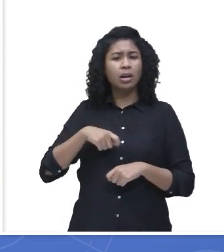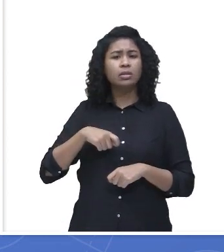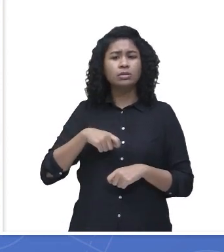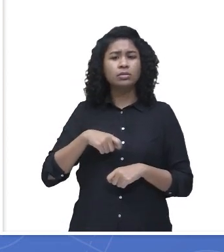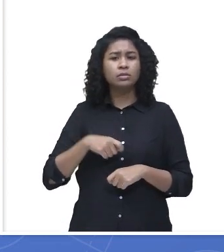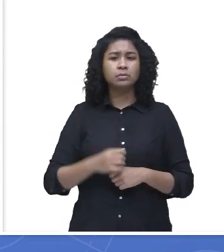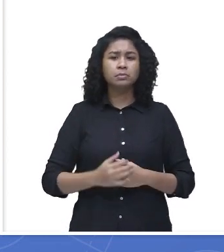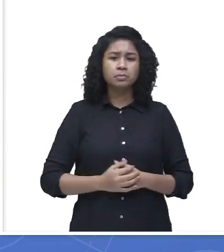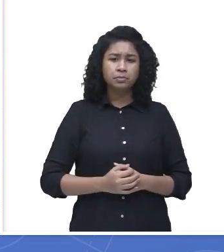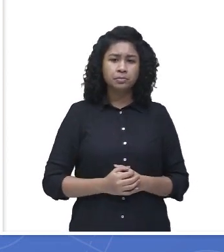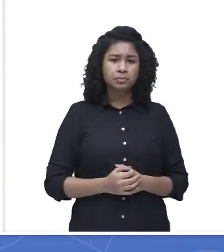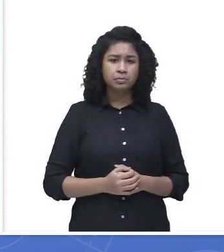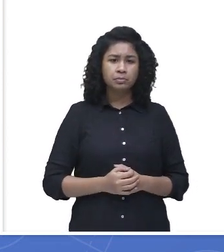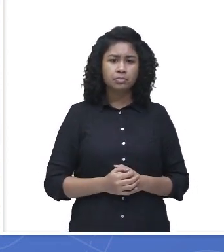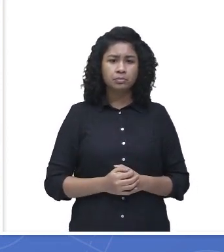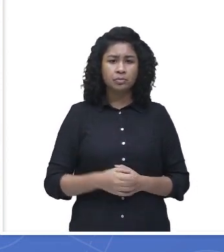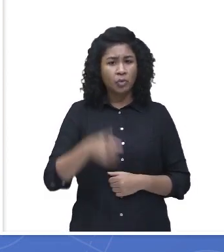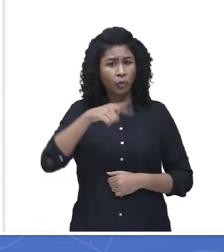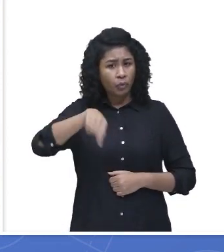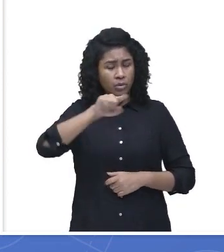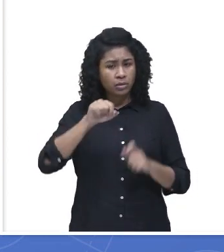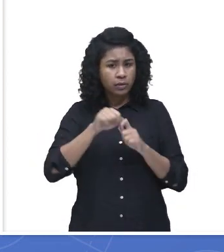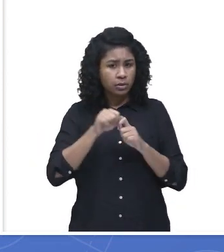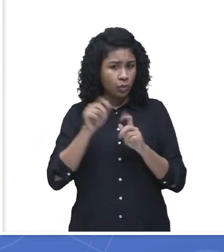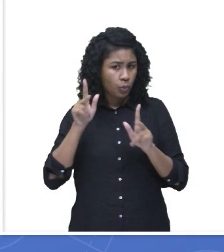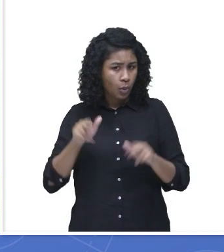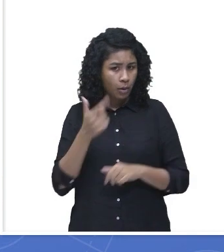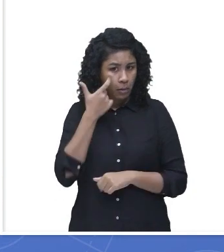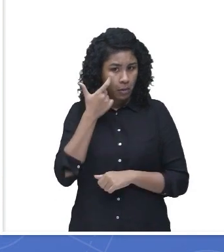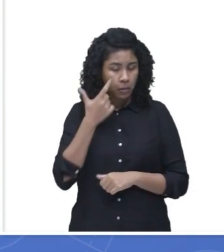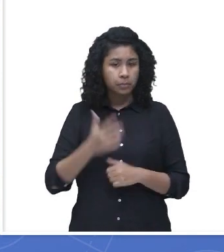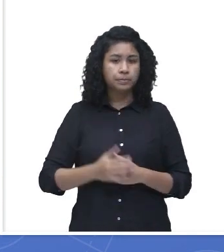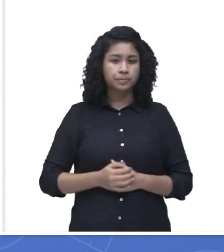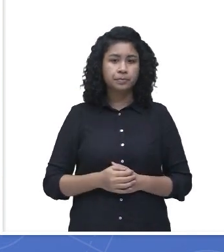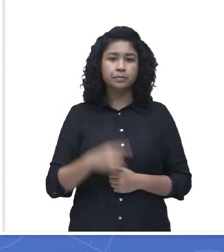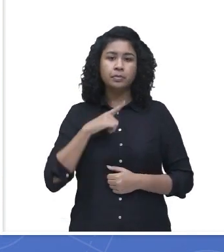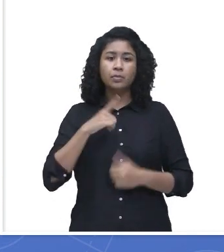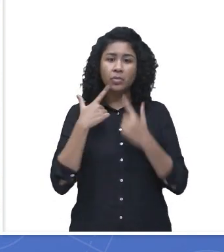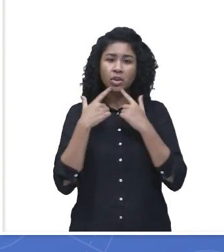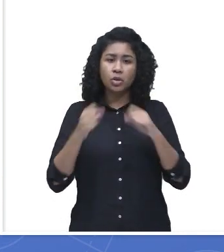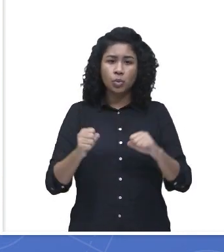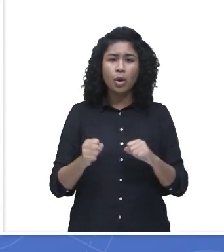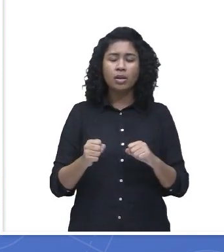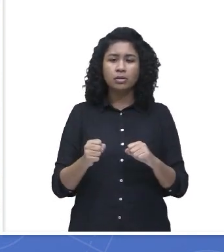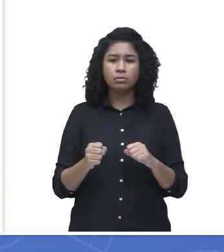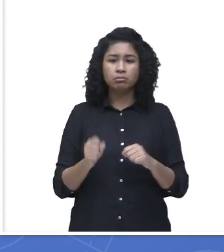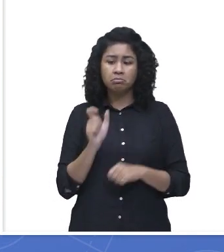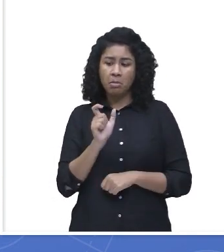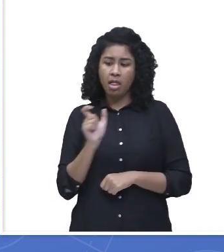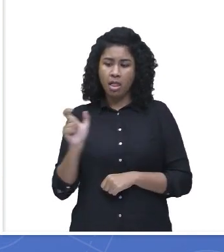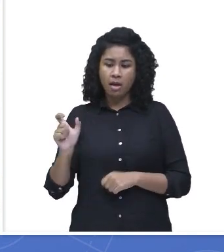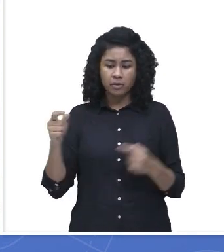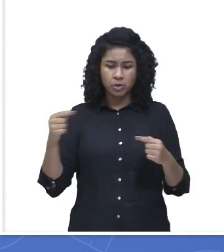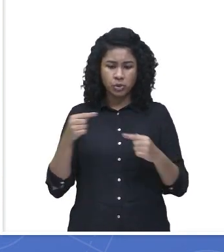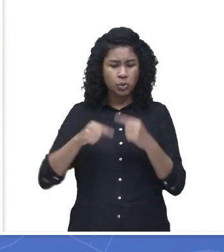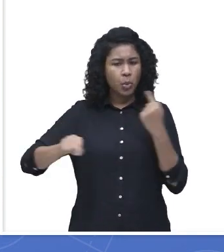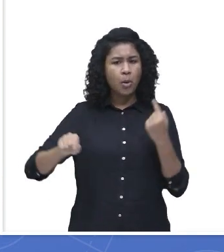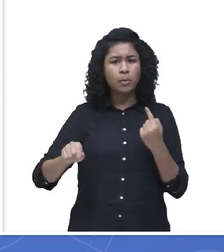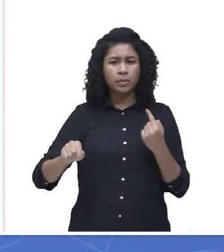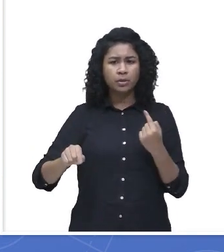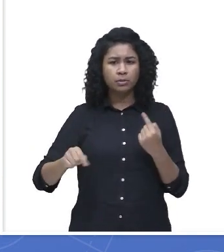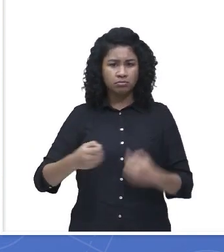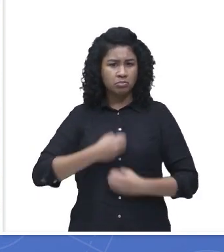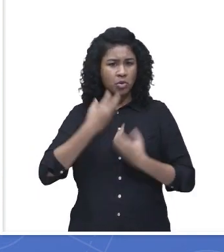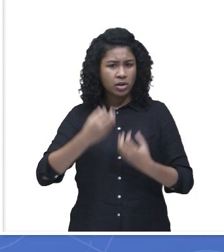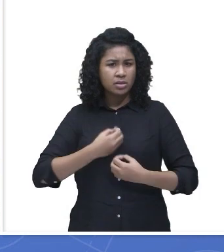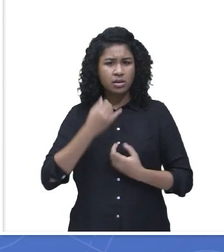o seu texto. Olha só. O poema é repleto de uma linguagem que carrega termos antipoéticos, tais como bicharia, óvulo,